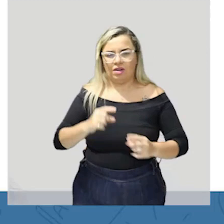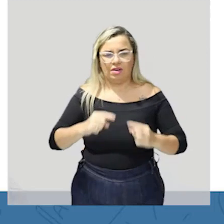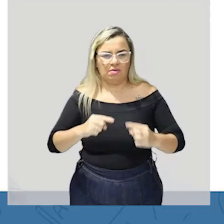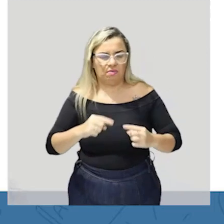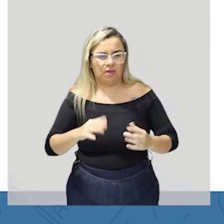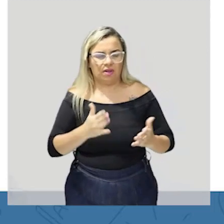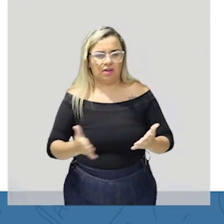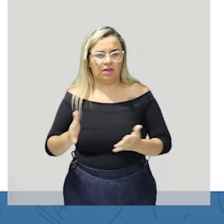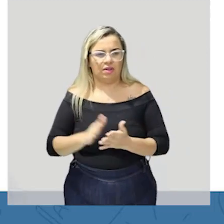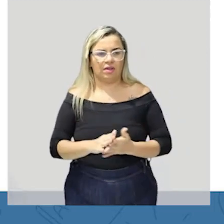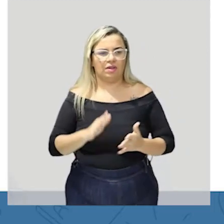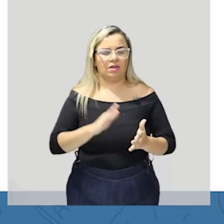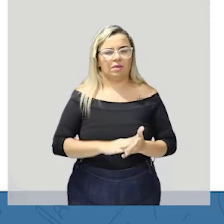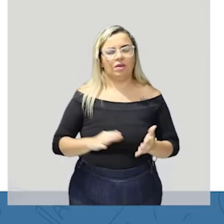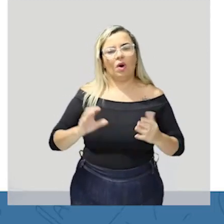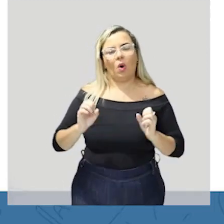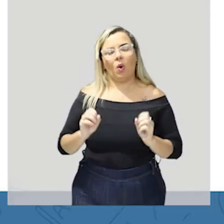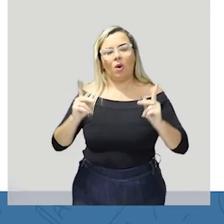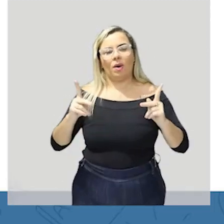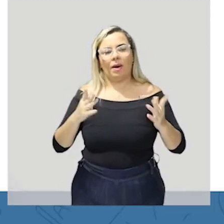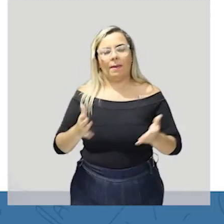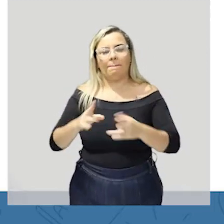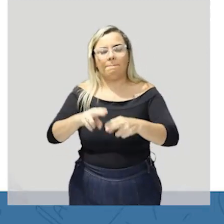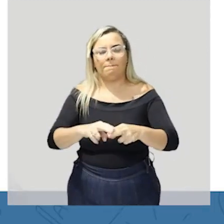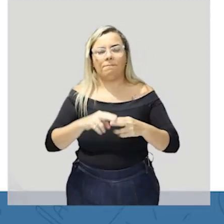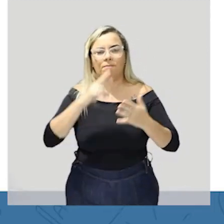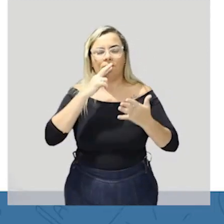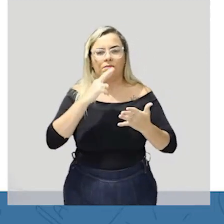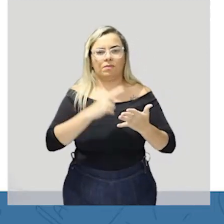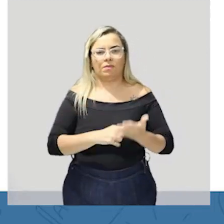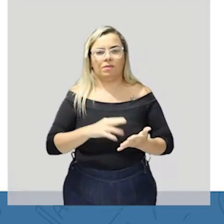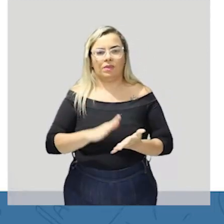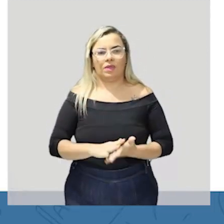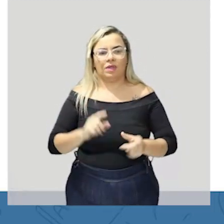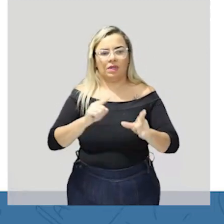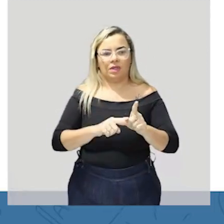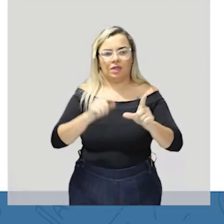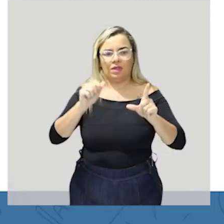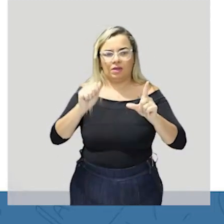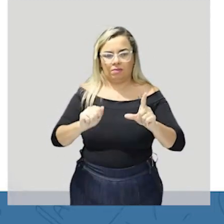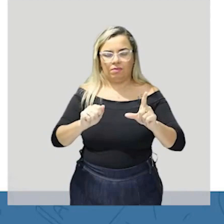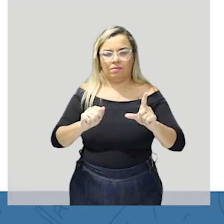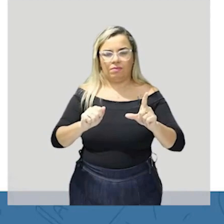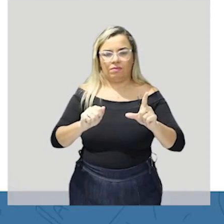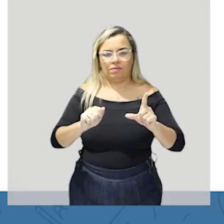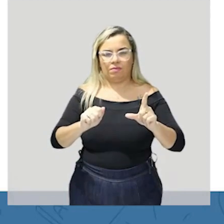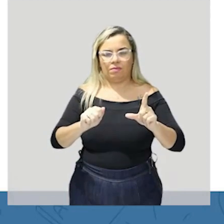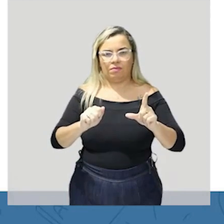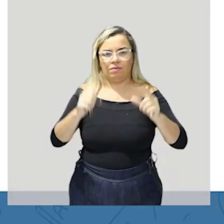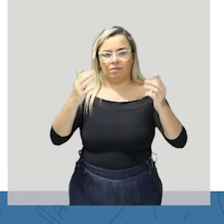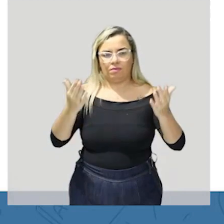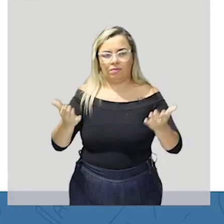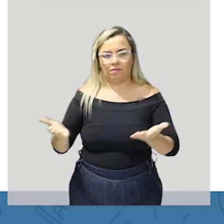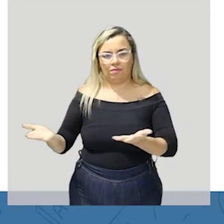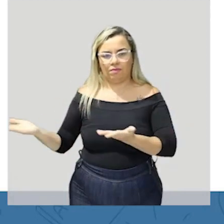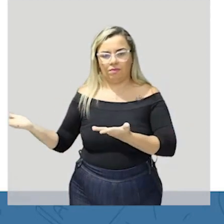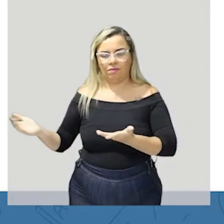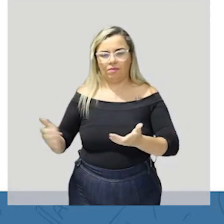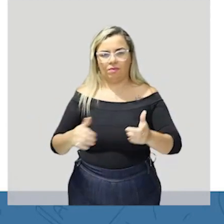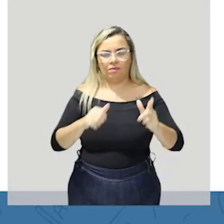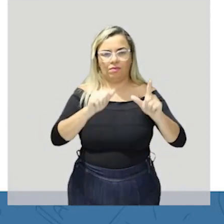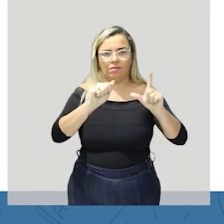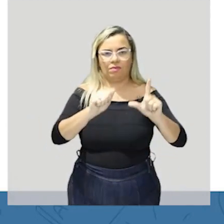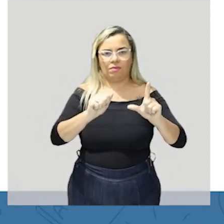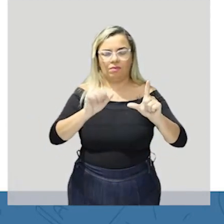e nazista na Alemanha, ok? Por isso a resposta é a letra A. Sectarismo, forma violenta e radical que